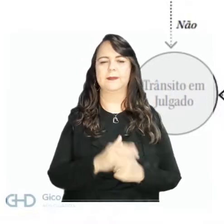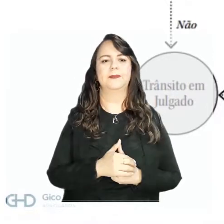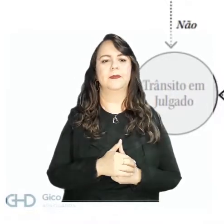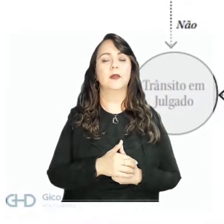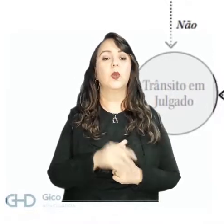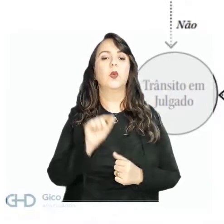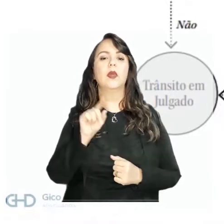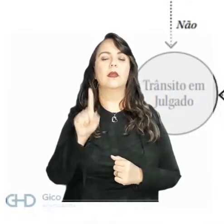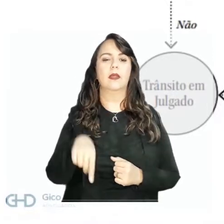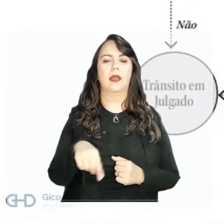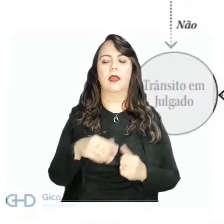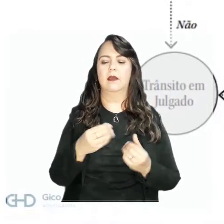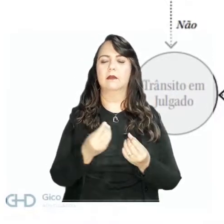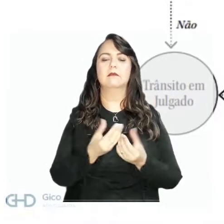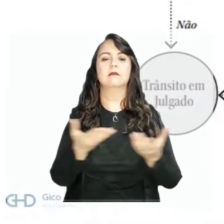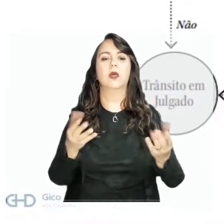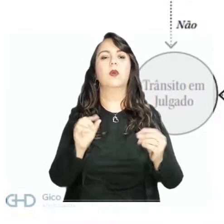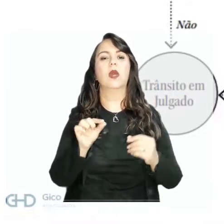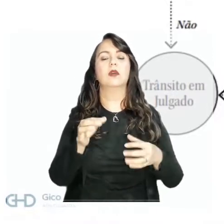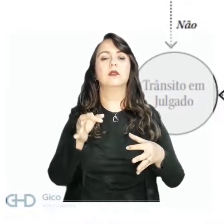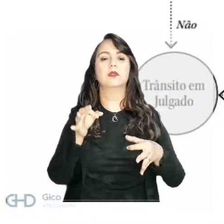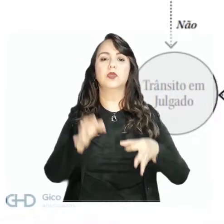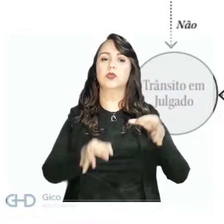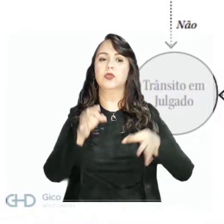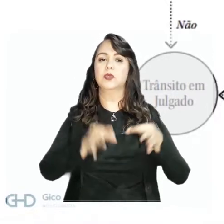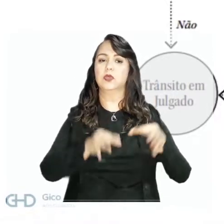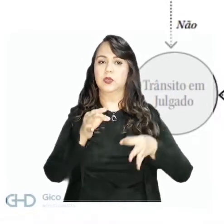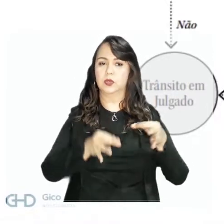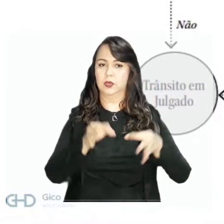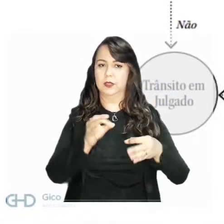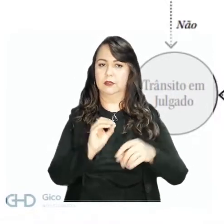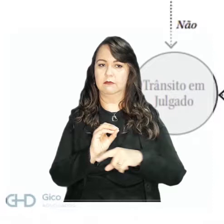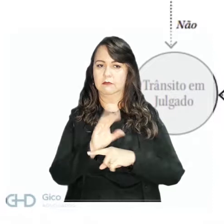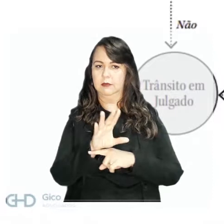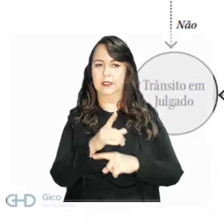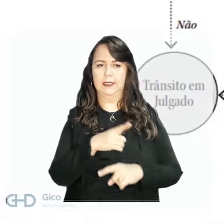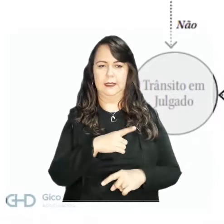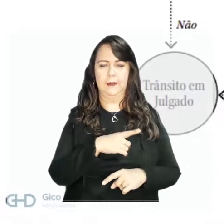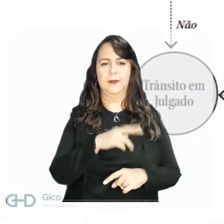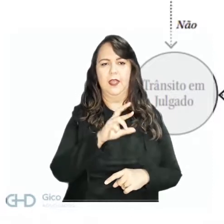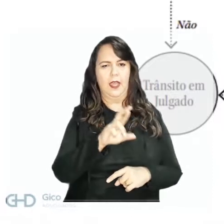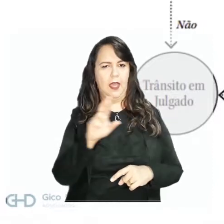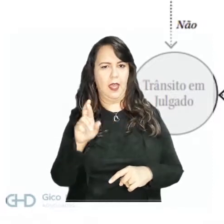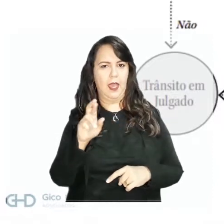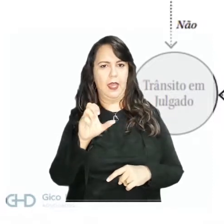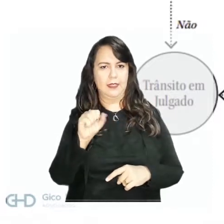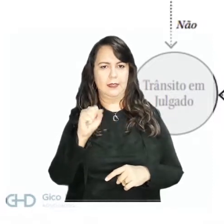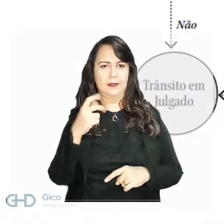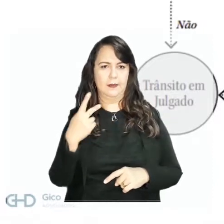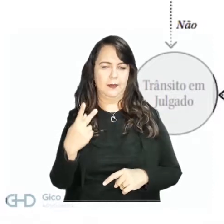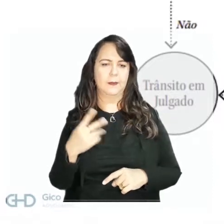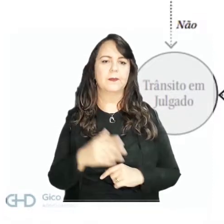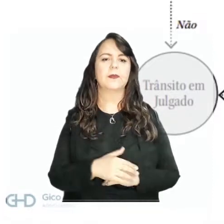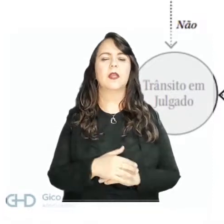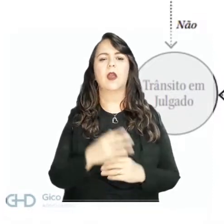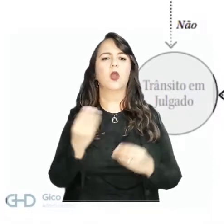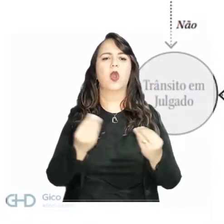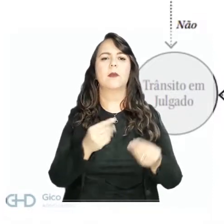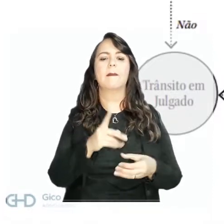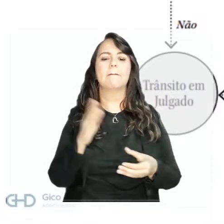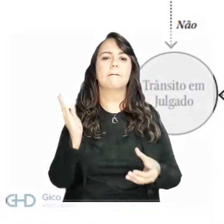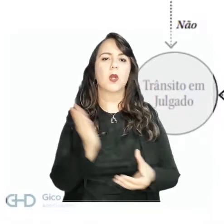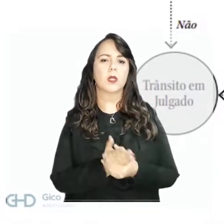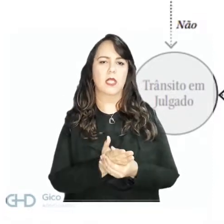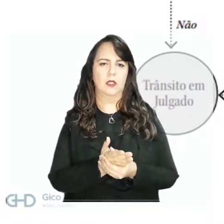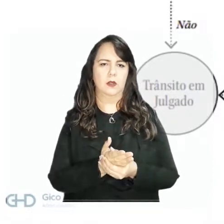de admissibilidade ACO em RE e RESP. Então, os processualistas estudariam lá os artigos do Código de Processo